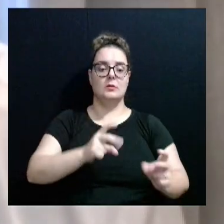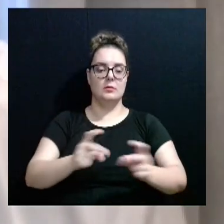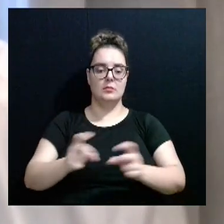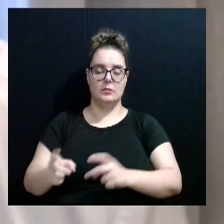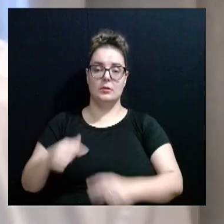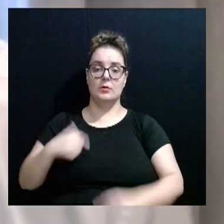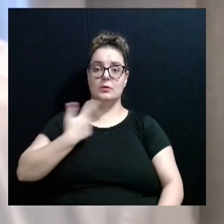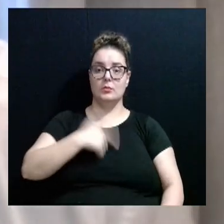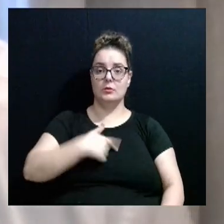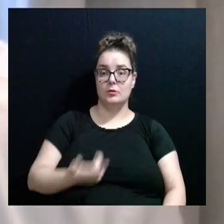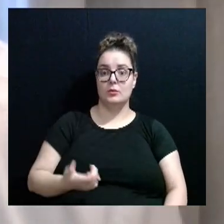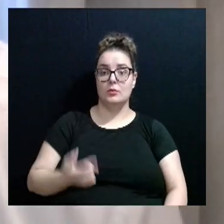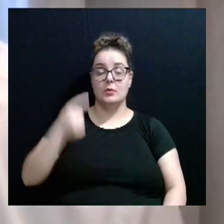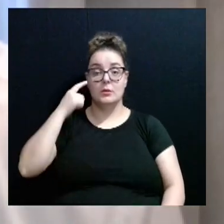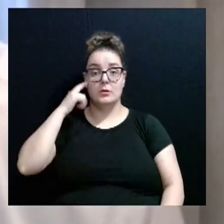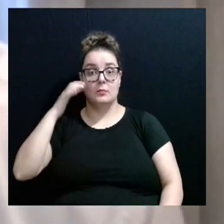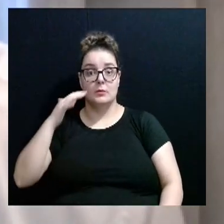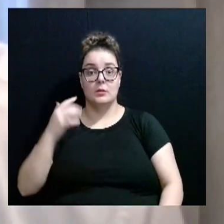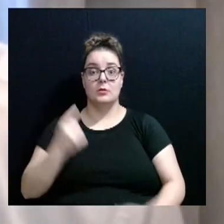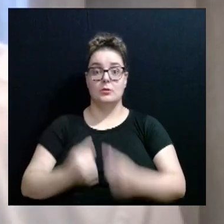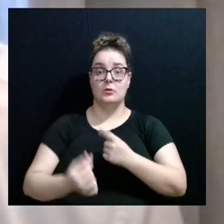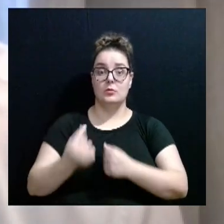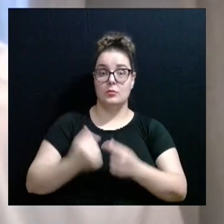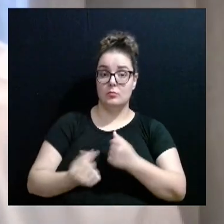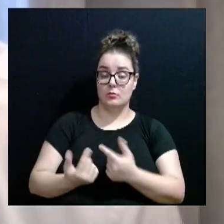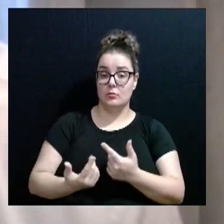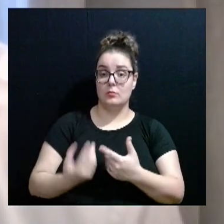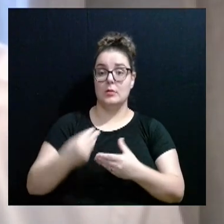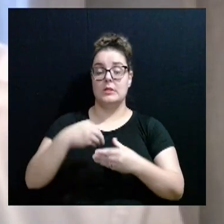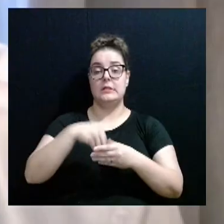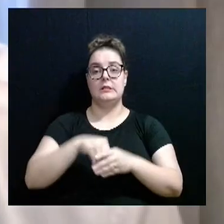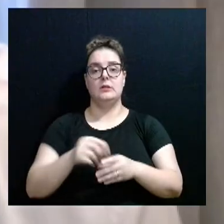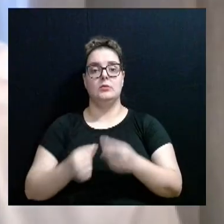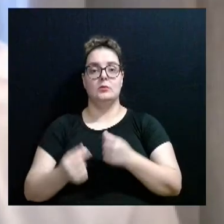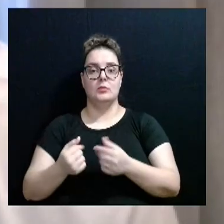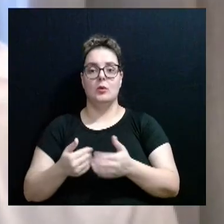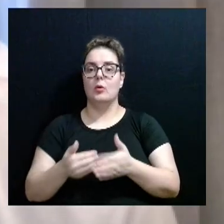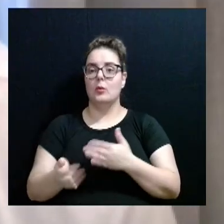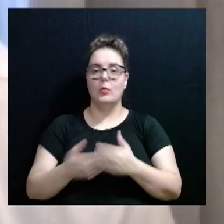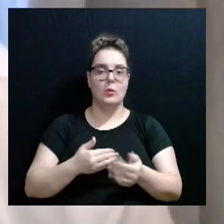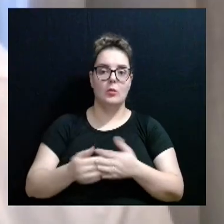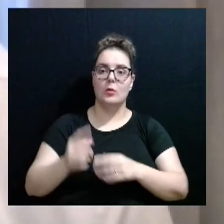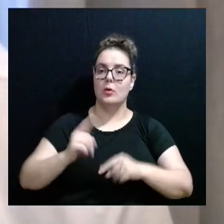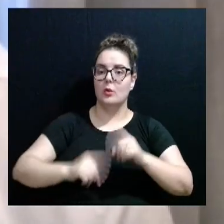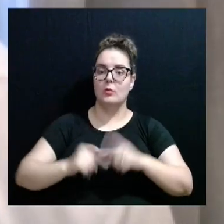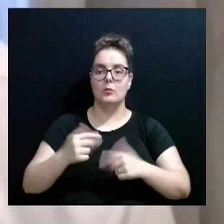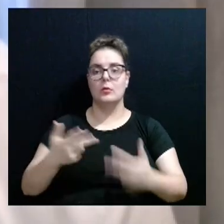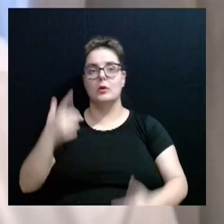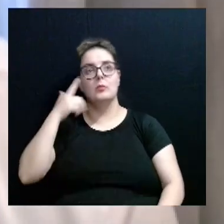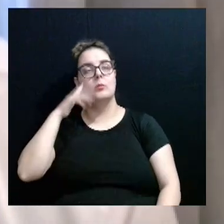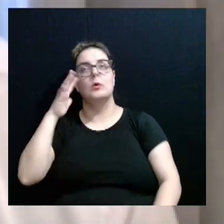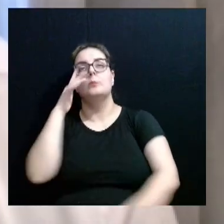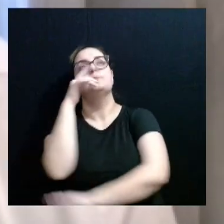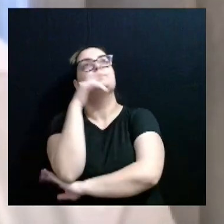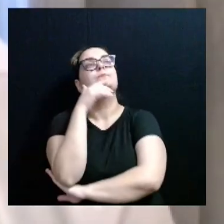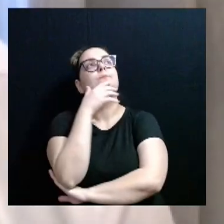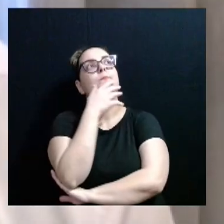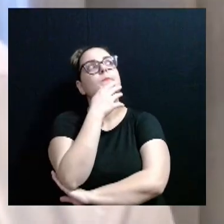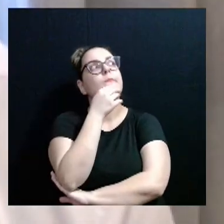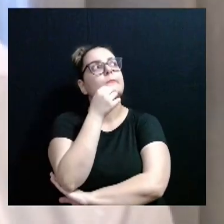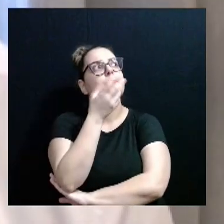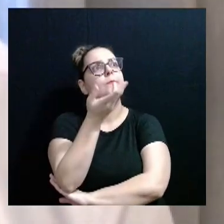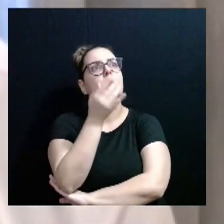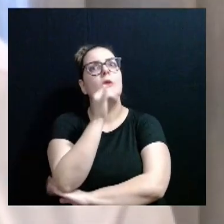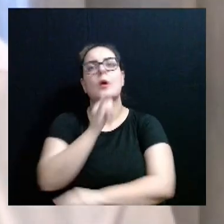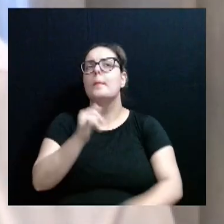preço, mas embutido no preço de qualquer produto, imaginemos, por exemplo, um chocolate